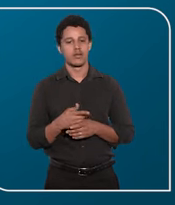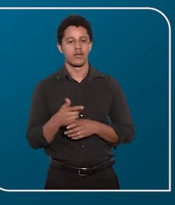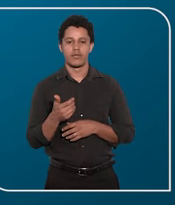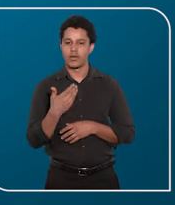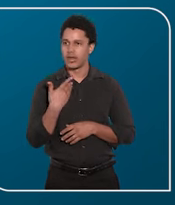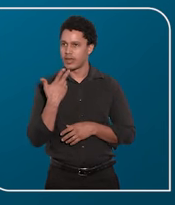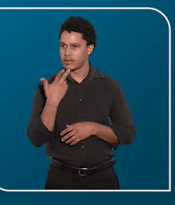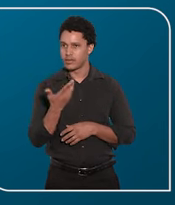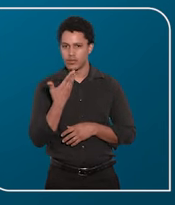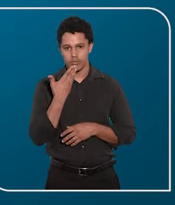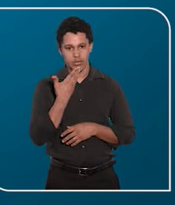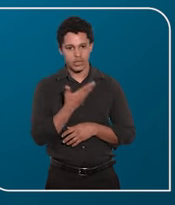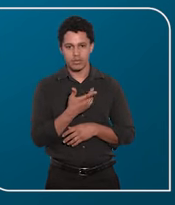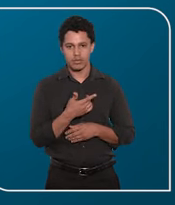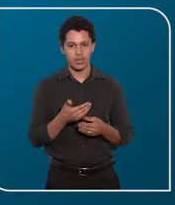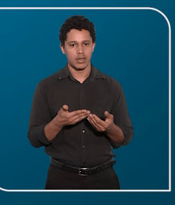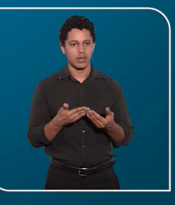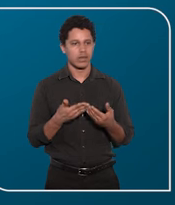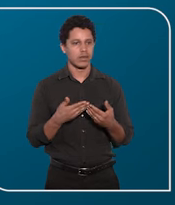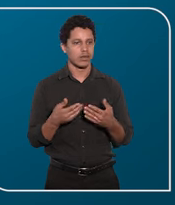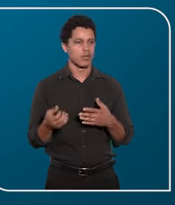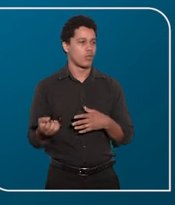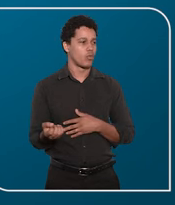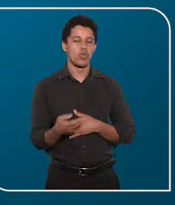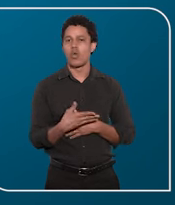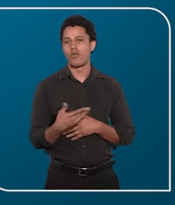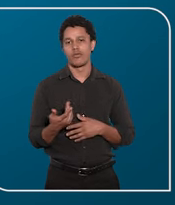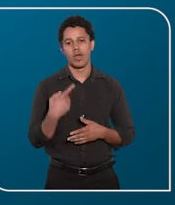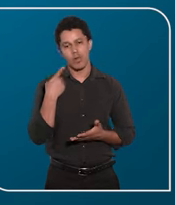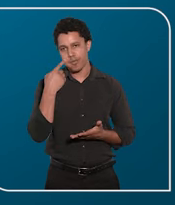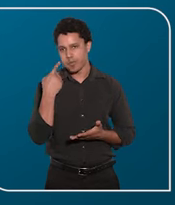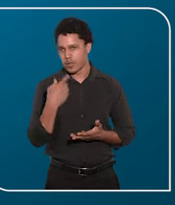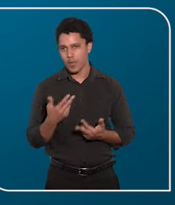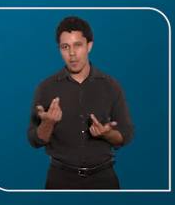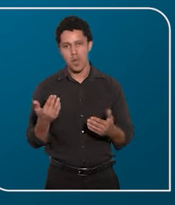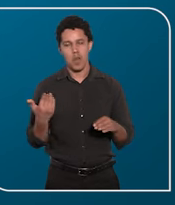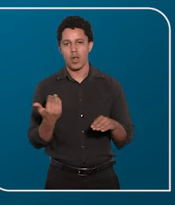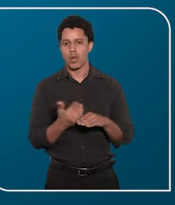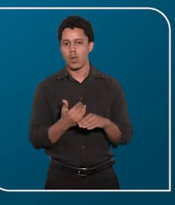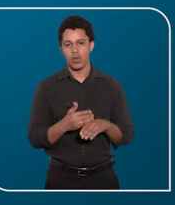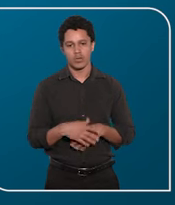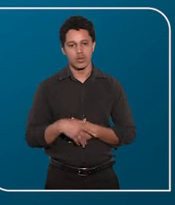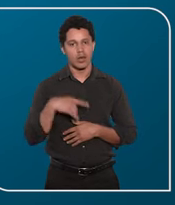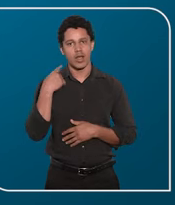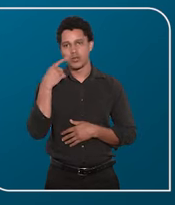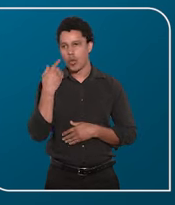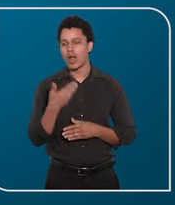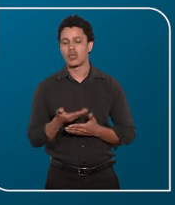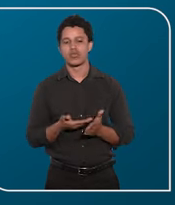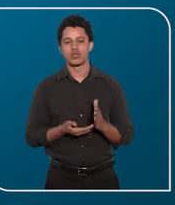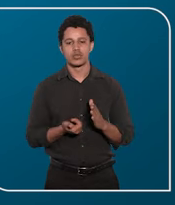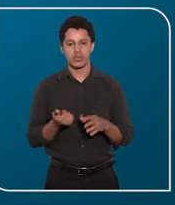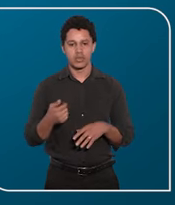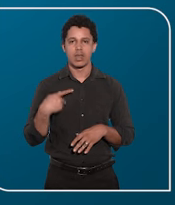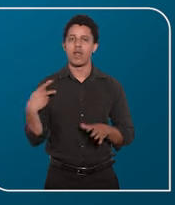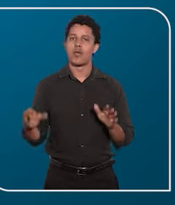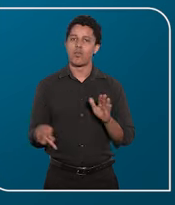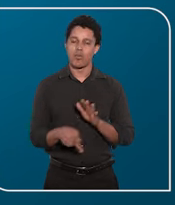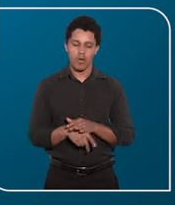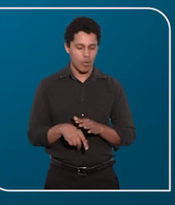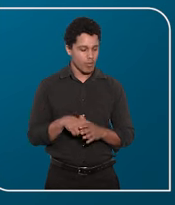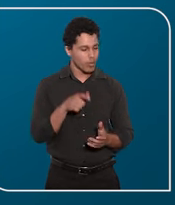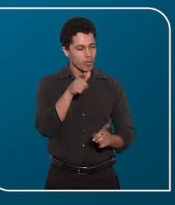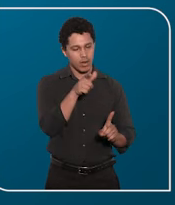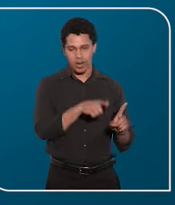para habilitar um novo procurador. Mesma coisa, o advogado suspenso. Cabe ao cliente procurar